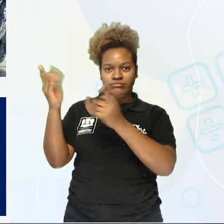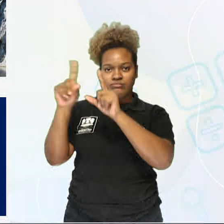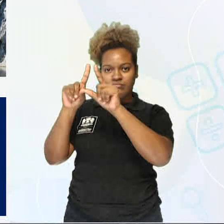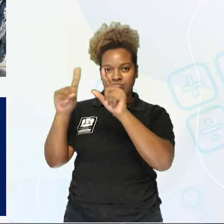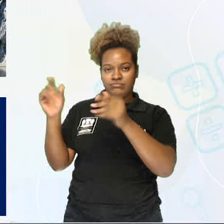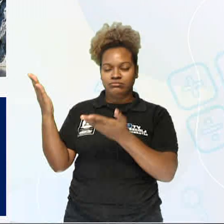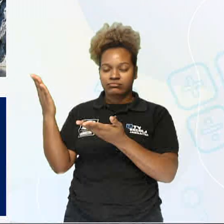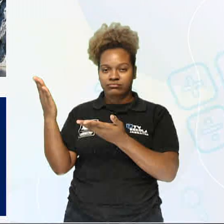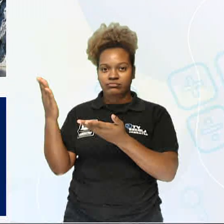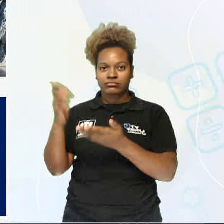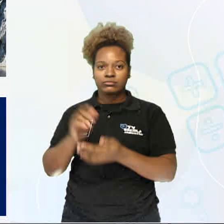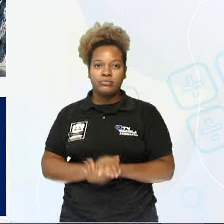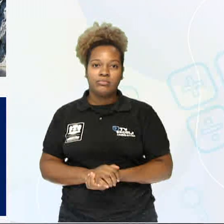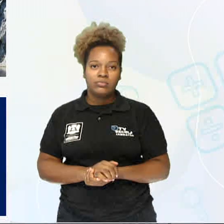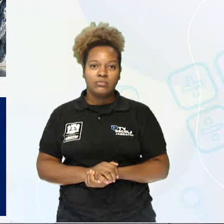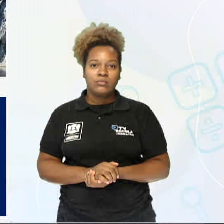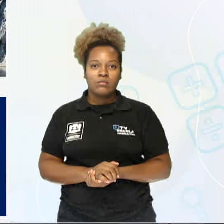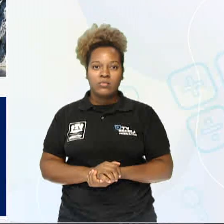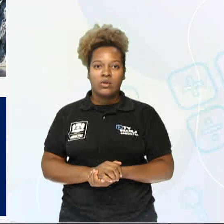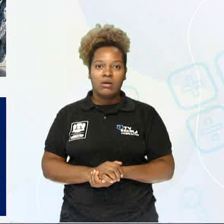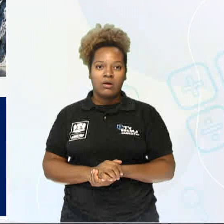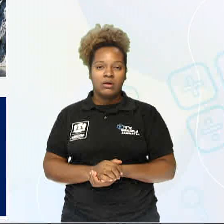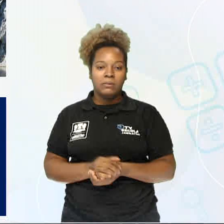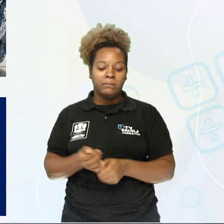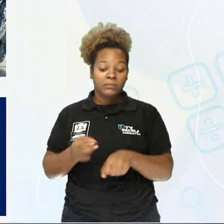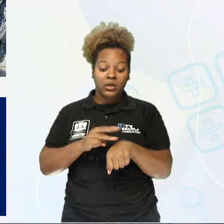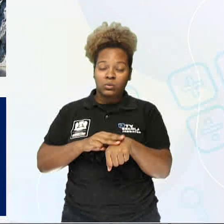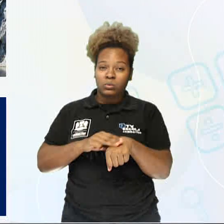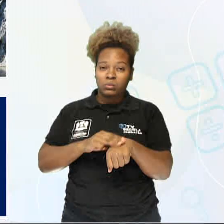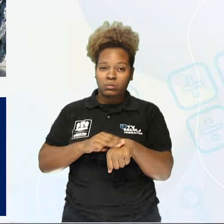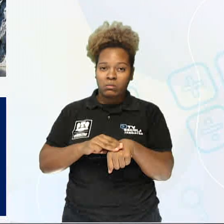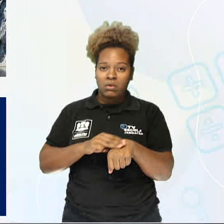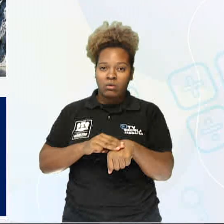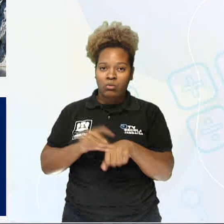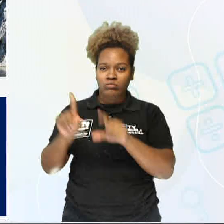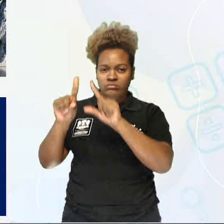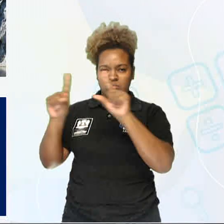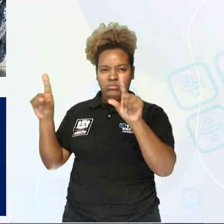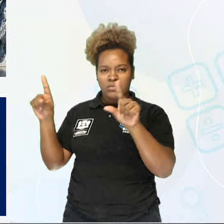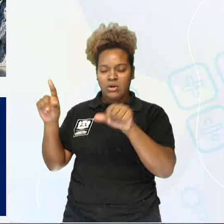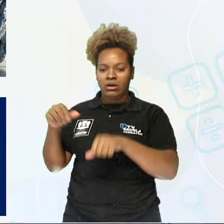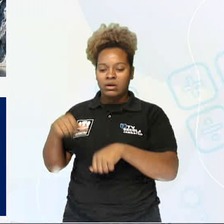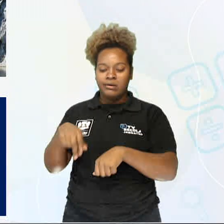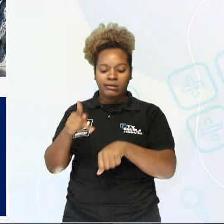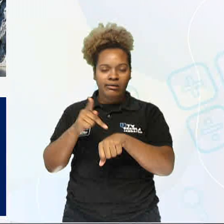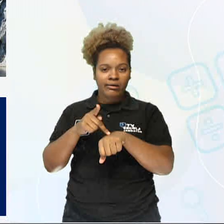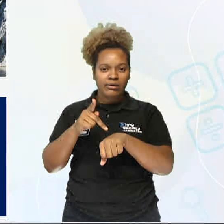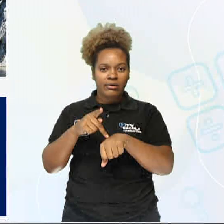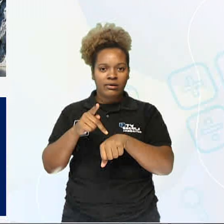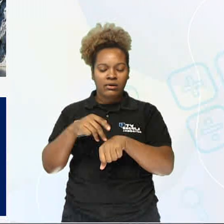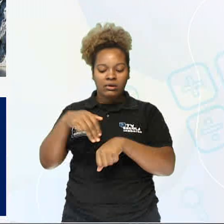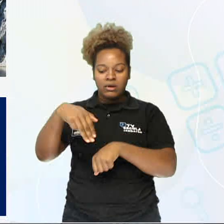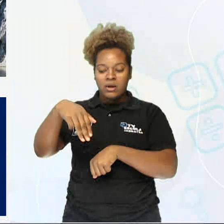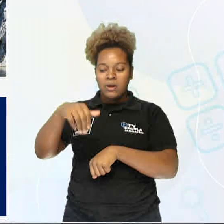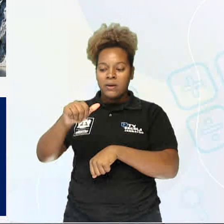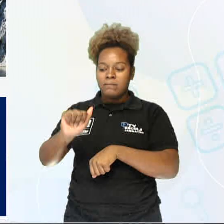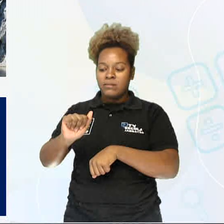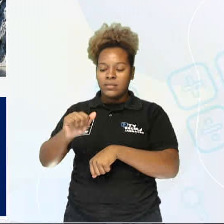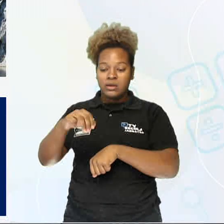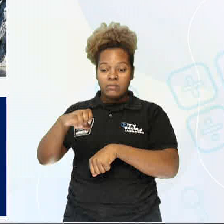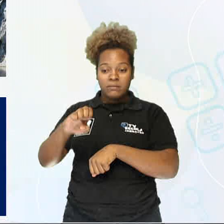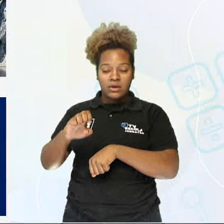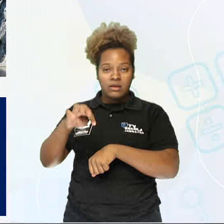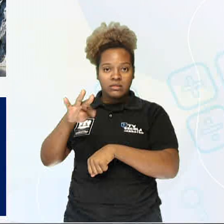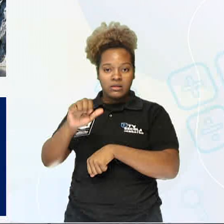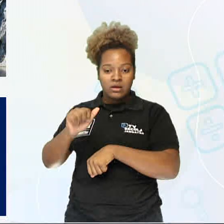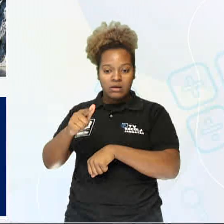As rochas metamórficas, pode perceber aí que cada uma delas tem as imagens para poder vermos